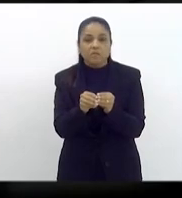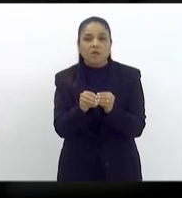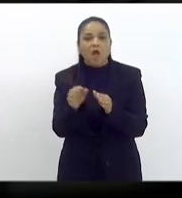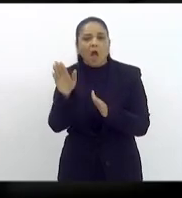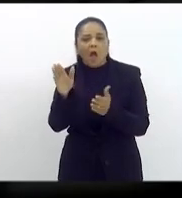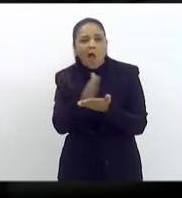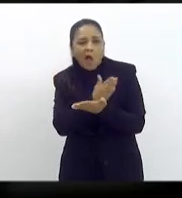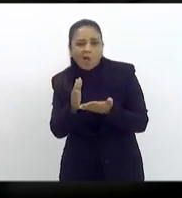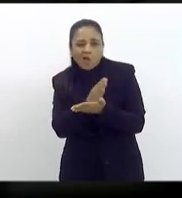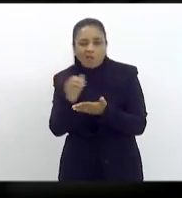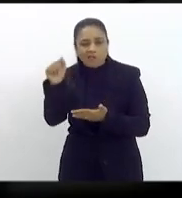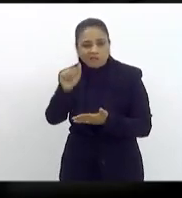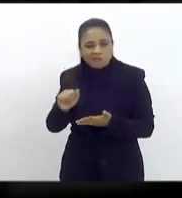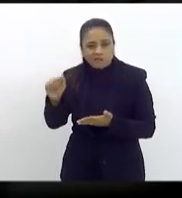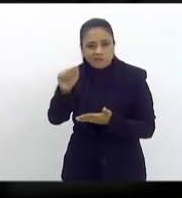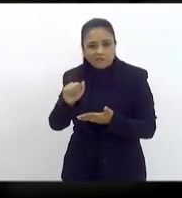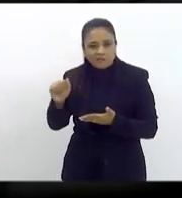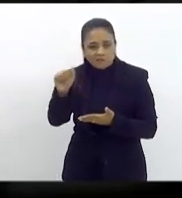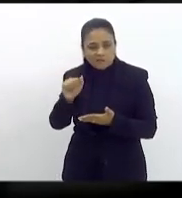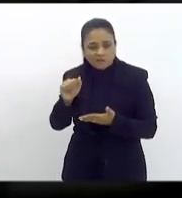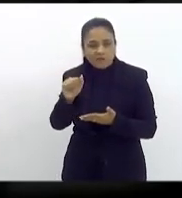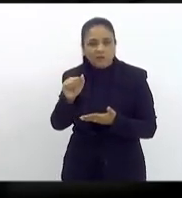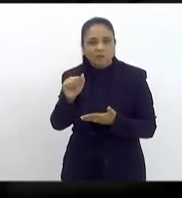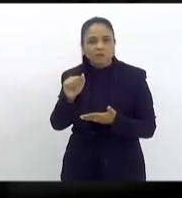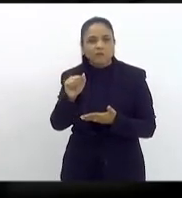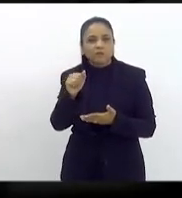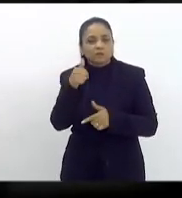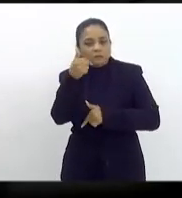que prestam um desses serviços de.